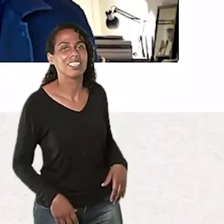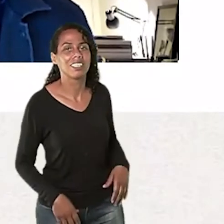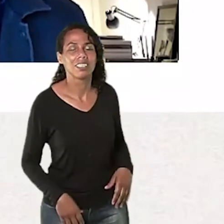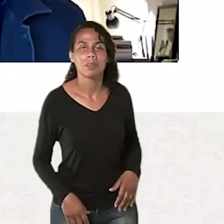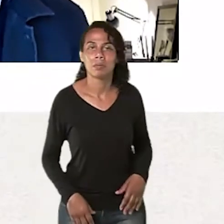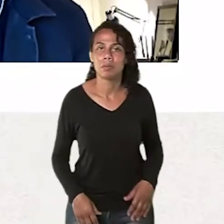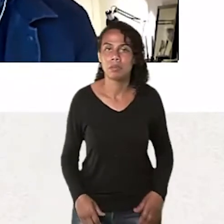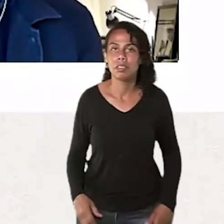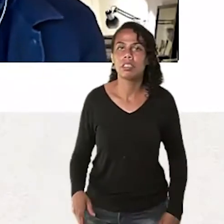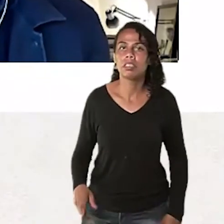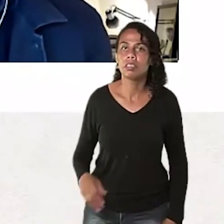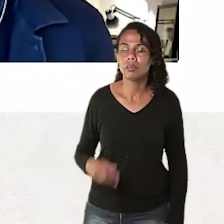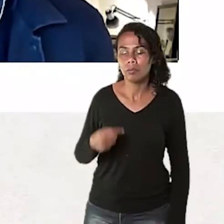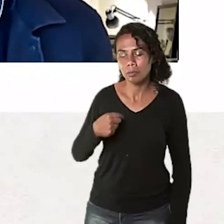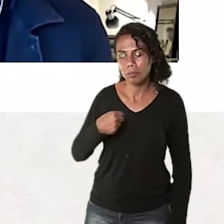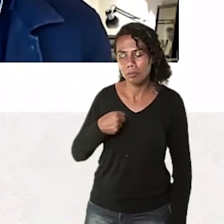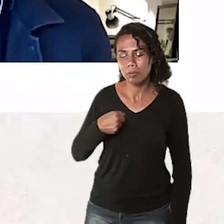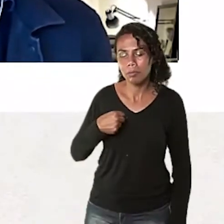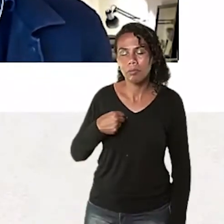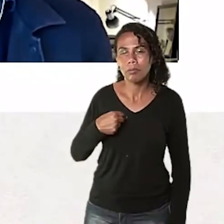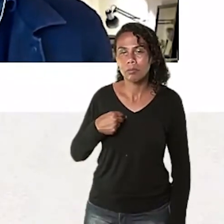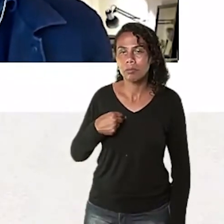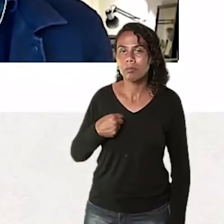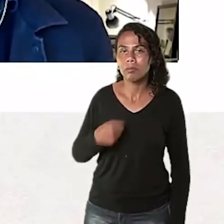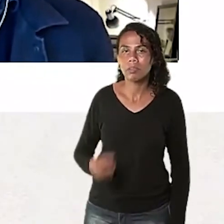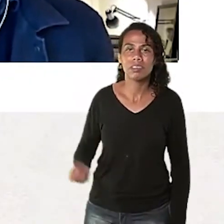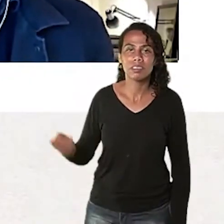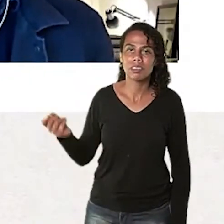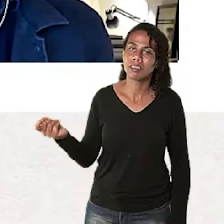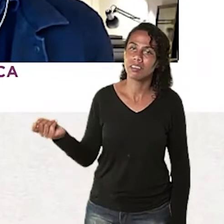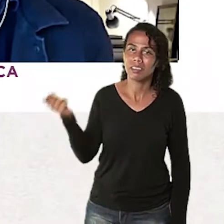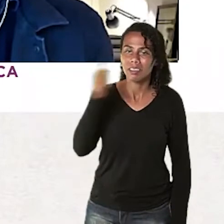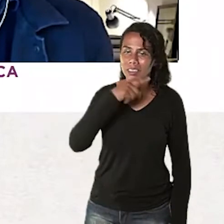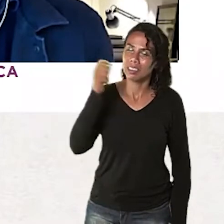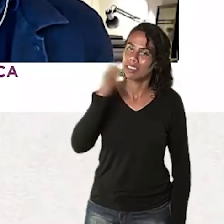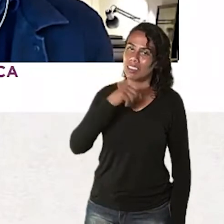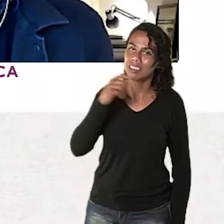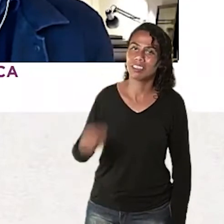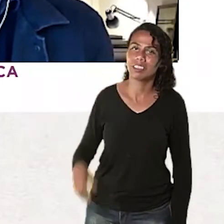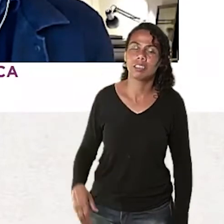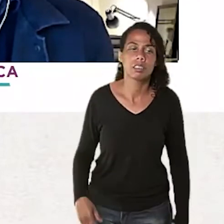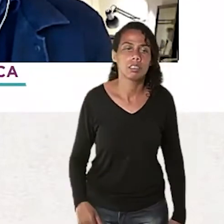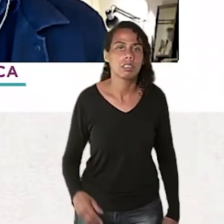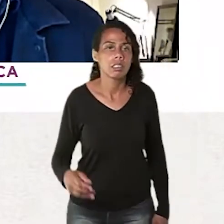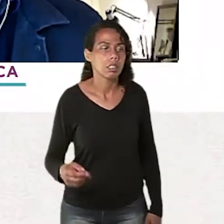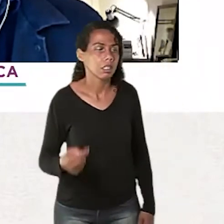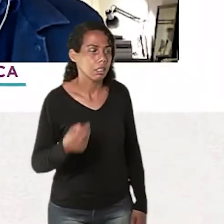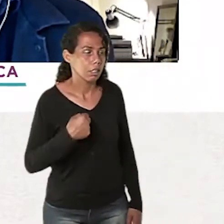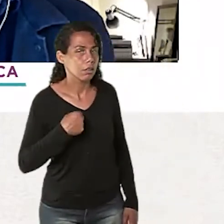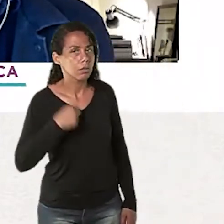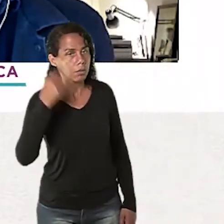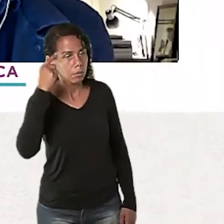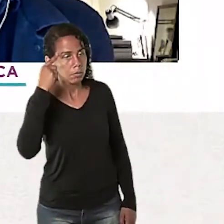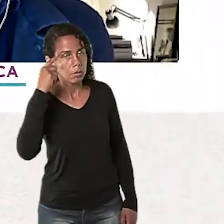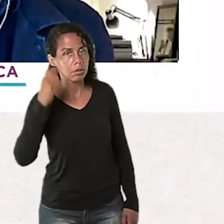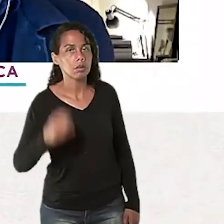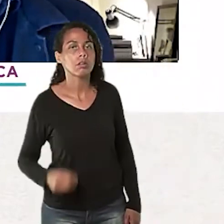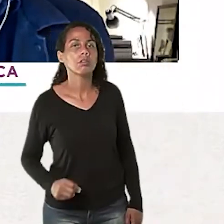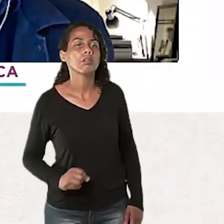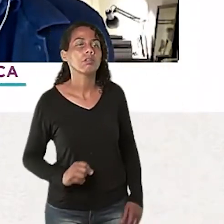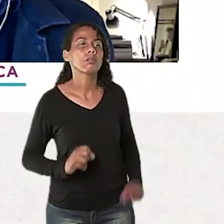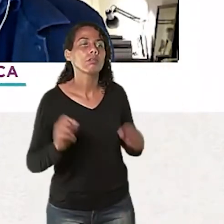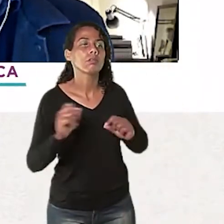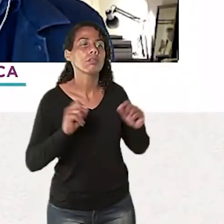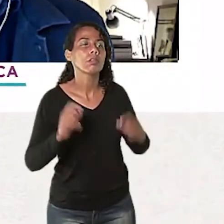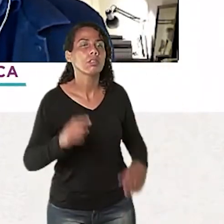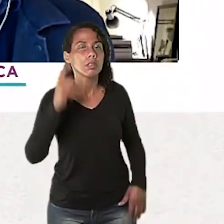coisa da ideia da palavra me veio imediatamente o Luiz Fernando Veríssimo, o querido Luiz Fernando, que na maioria da